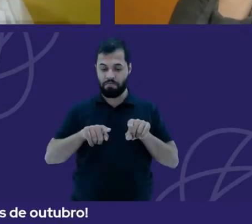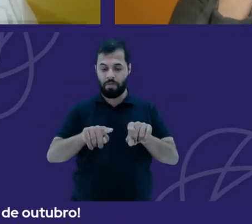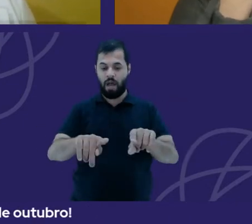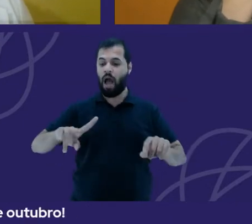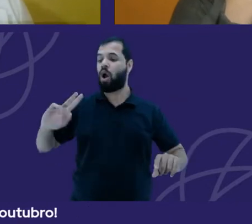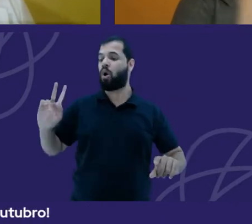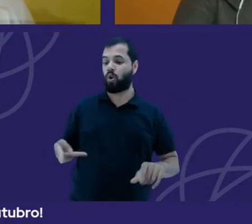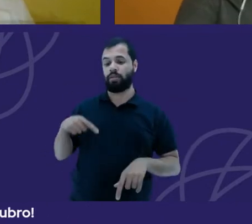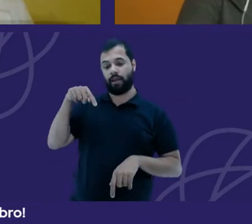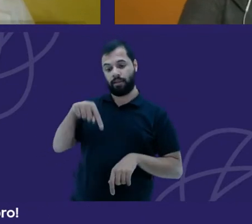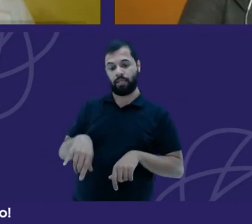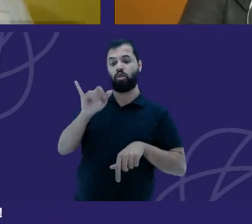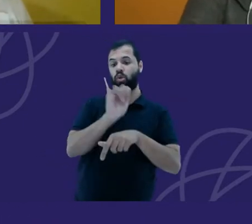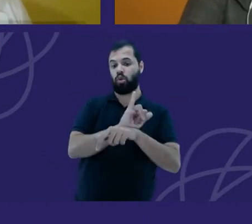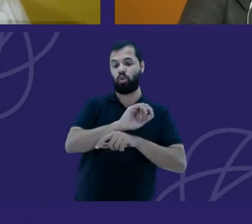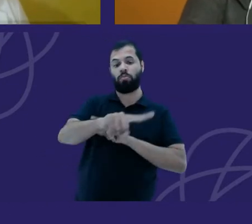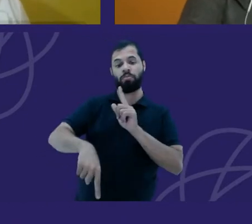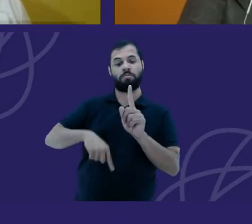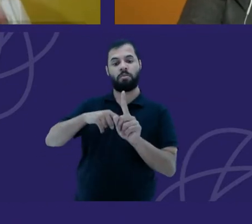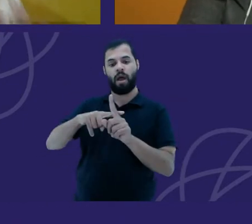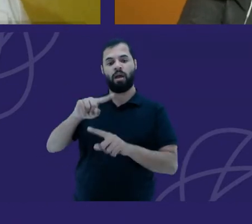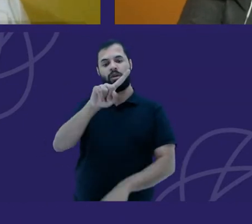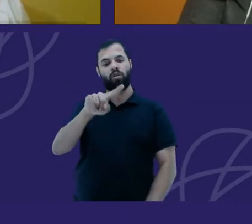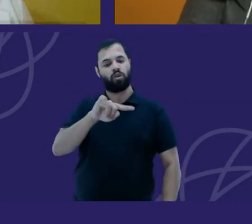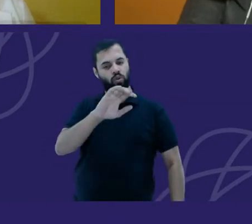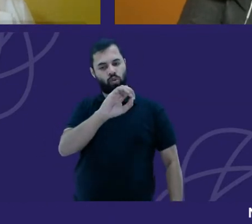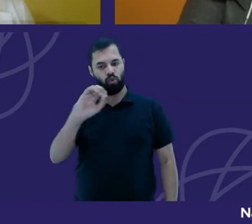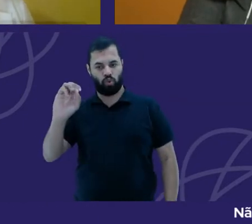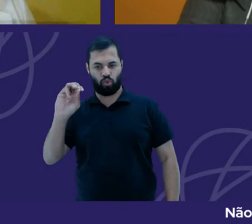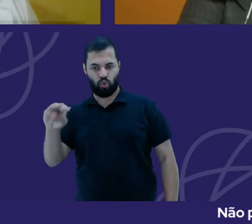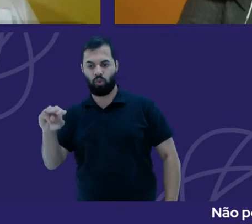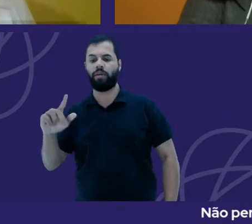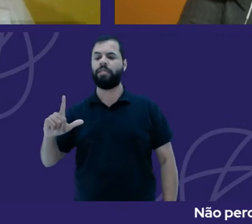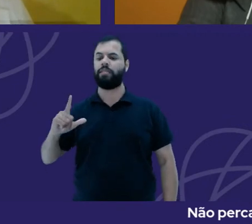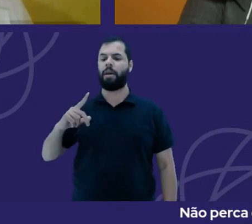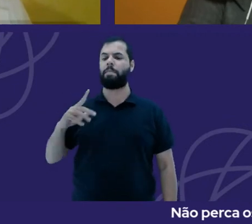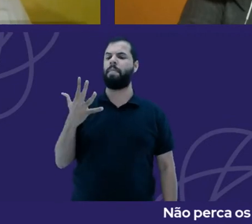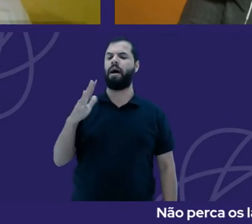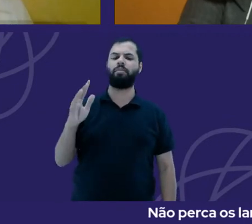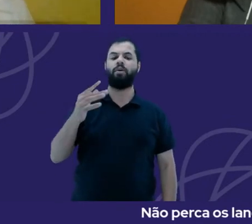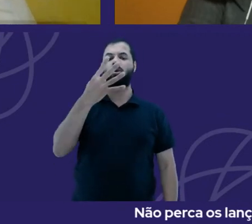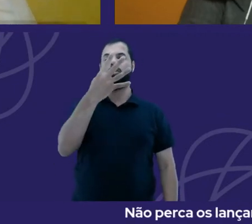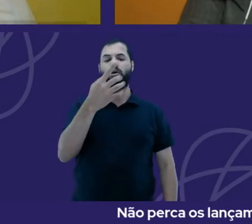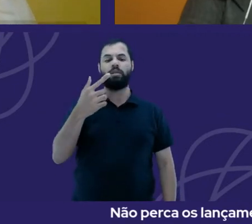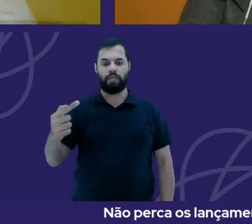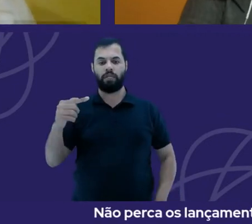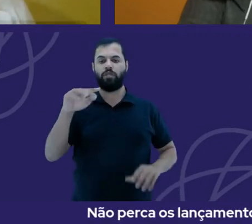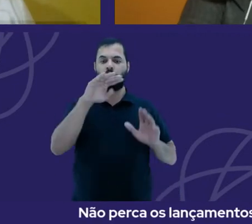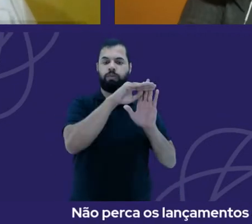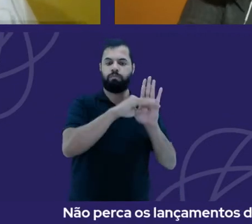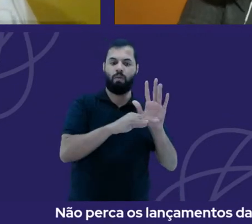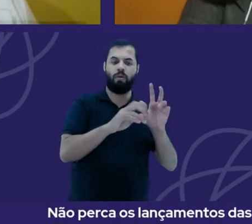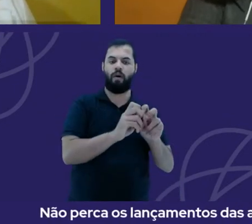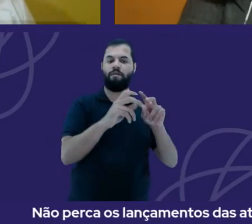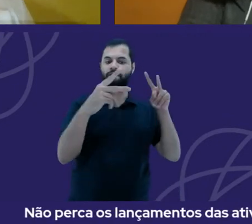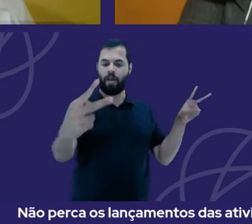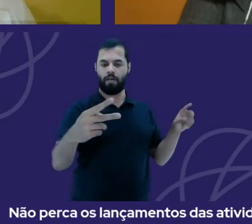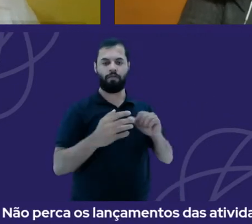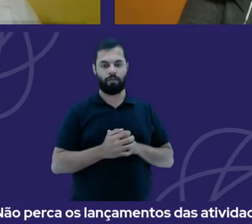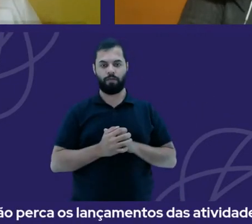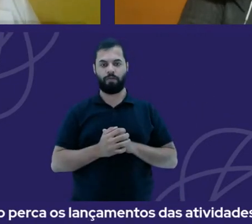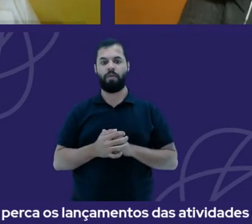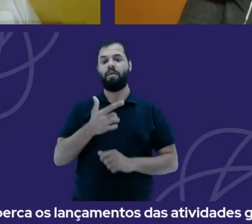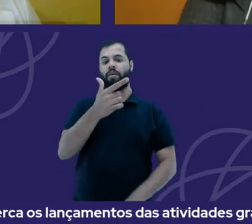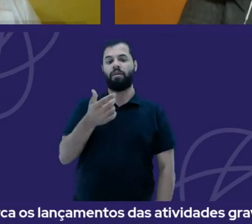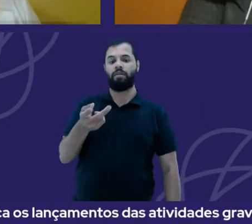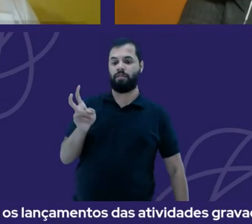no YouTube e no Zoom. A gente teve aproximadamente 47 programações ao vivo e